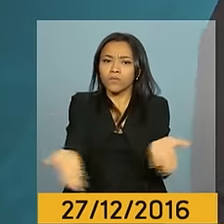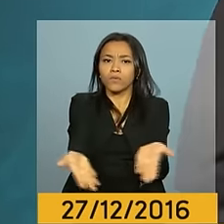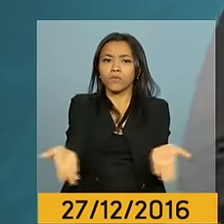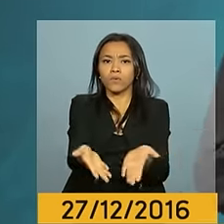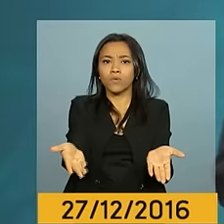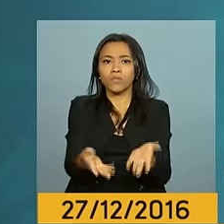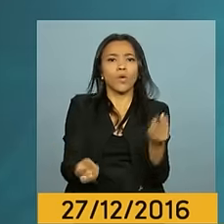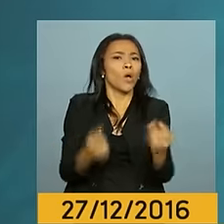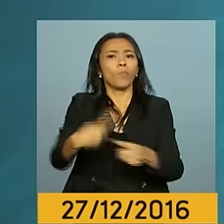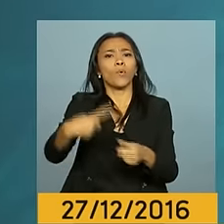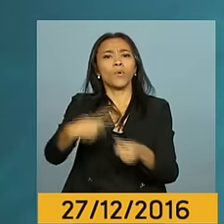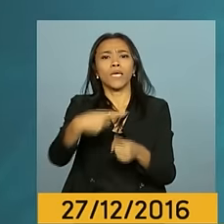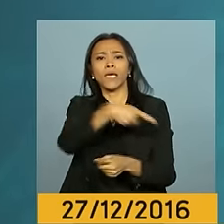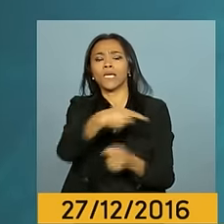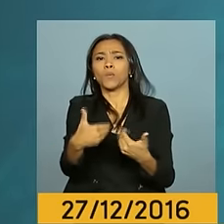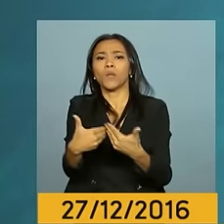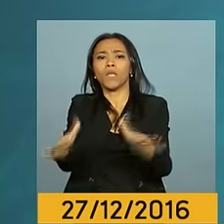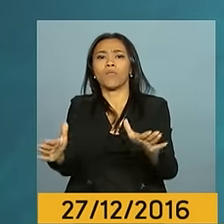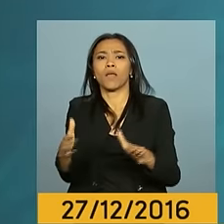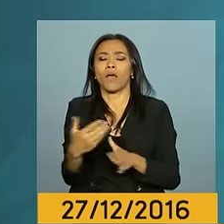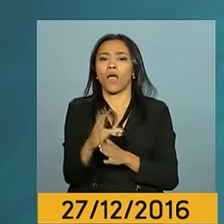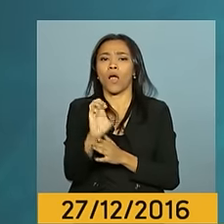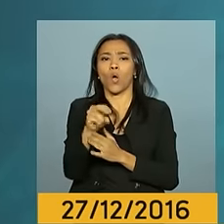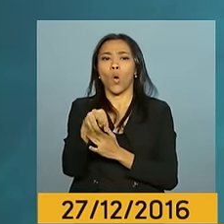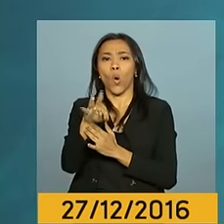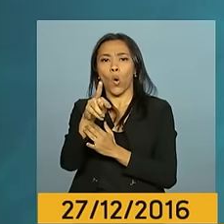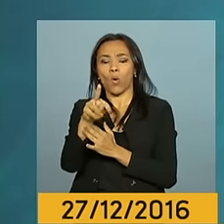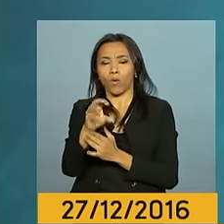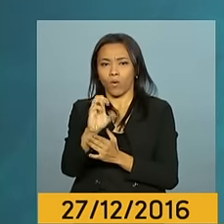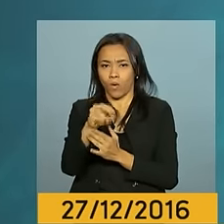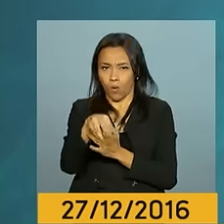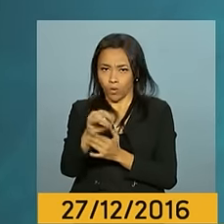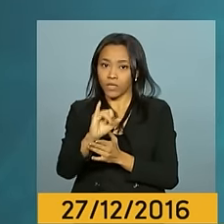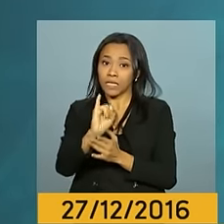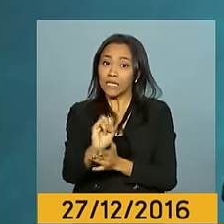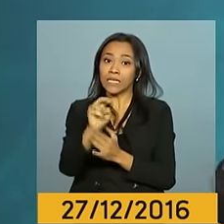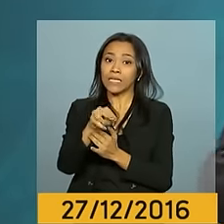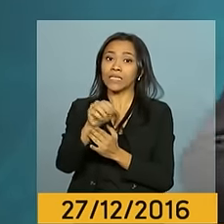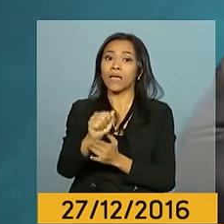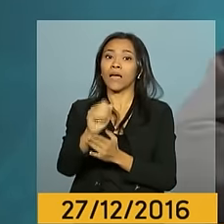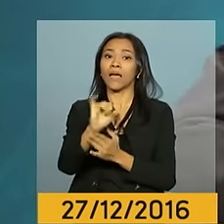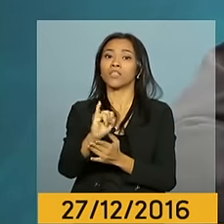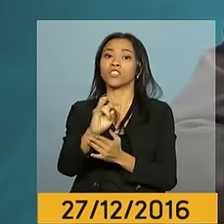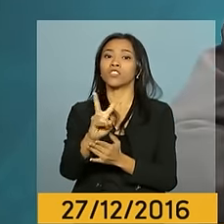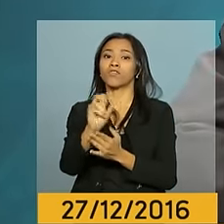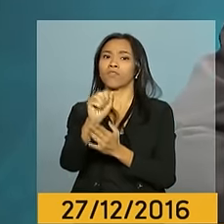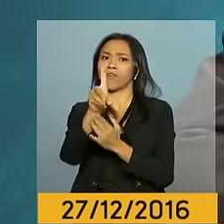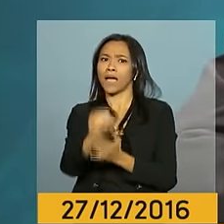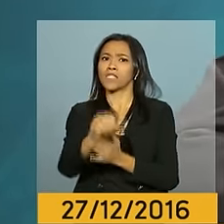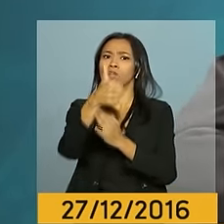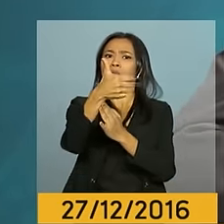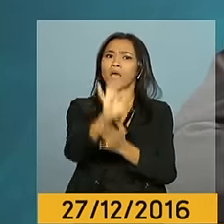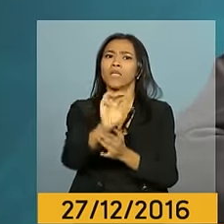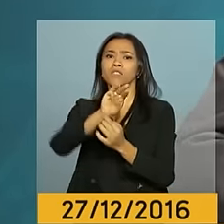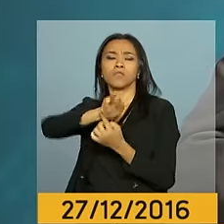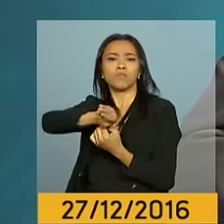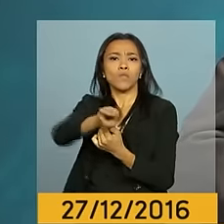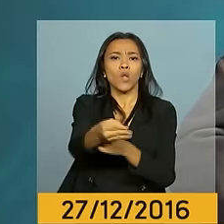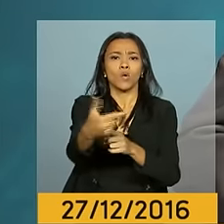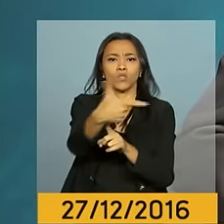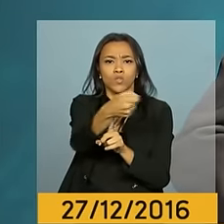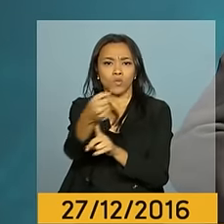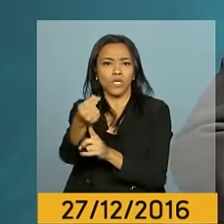hoje por que não liberar as contas inativadas para os trabalhadores brasileiros são 10 milhões